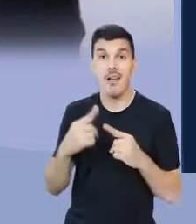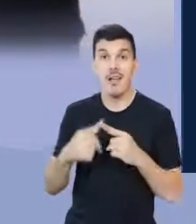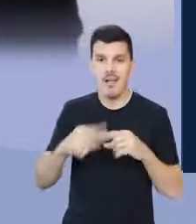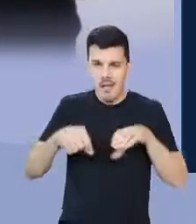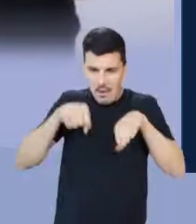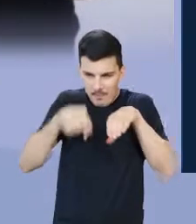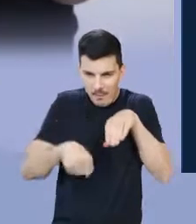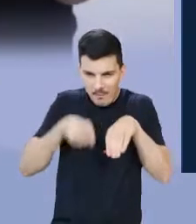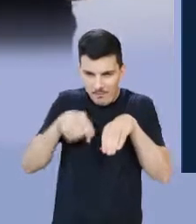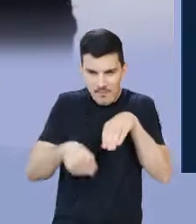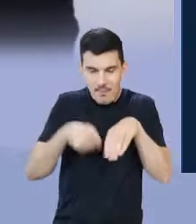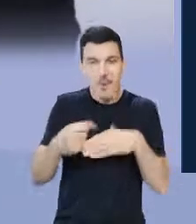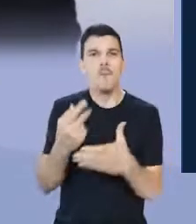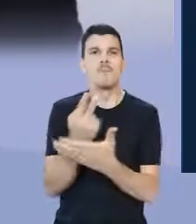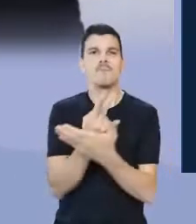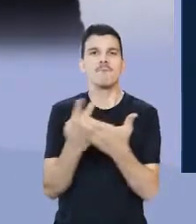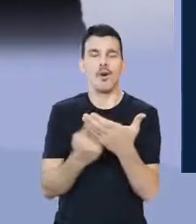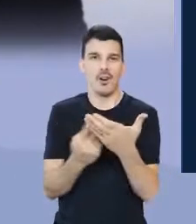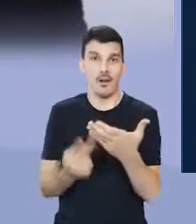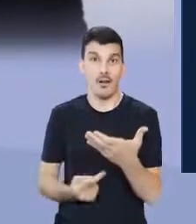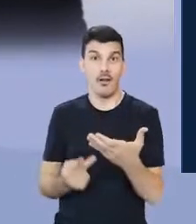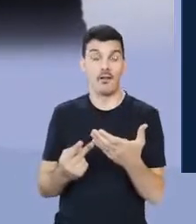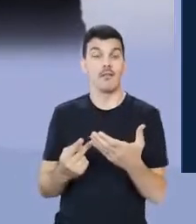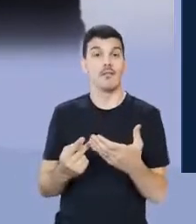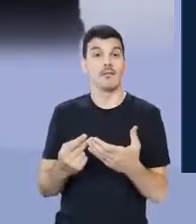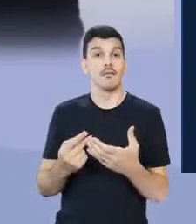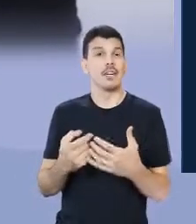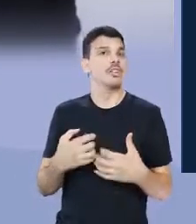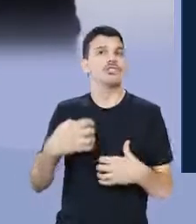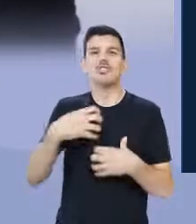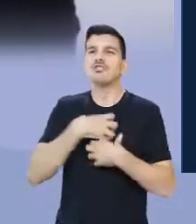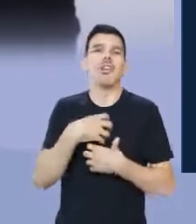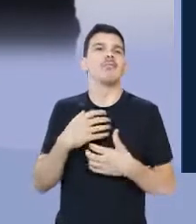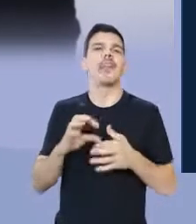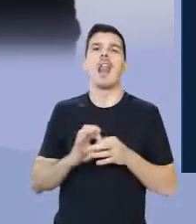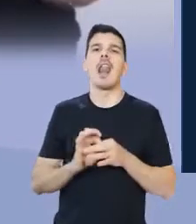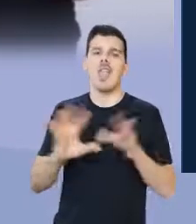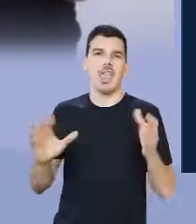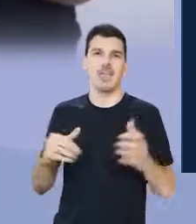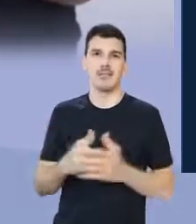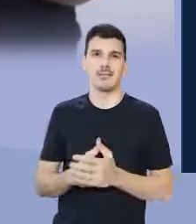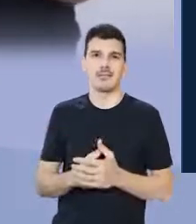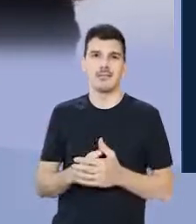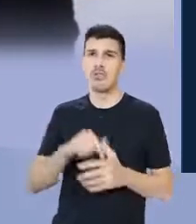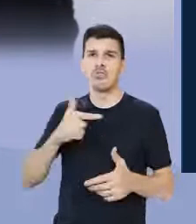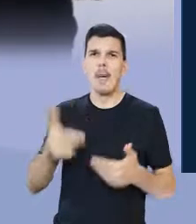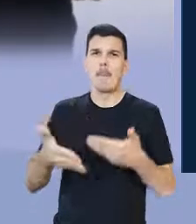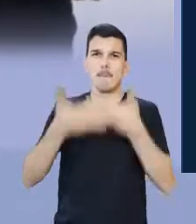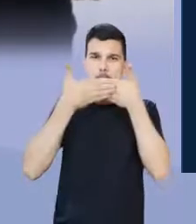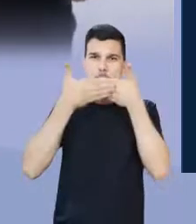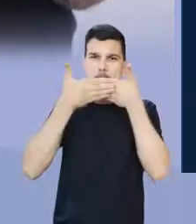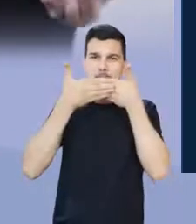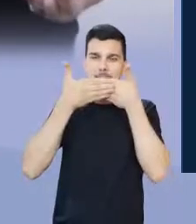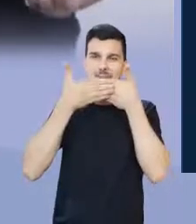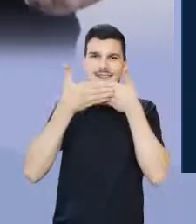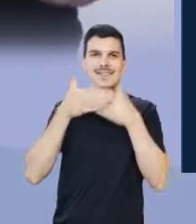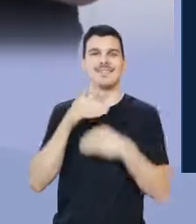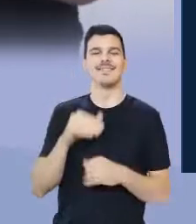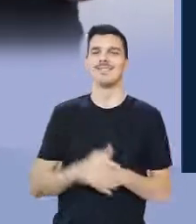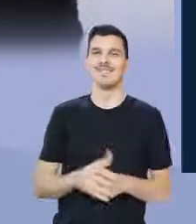Para produzir seus próprios poemas ao modo que quisesse, sem